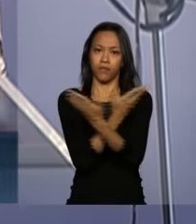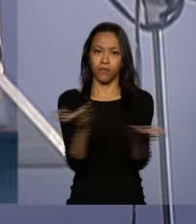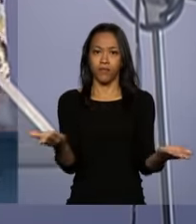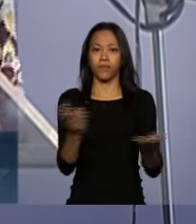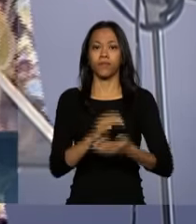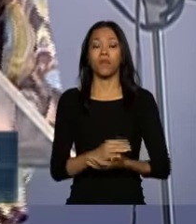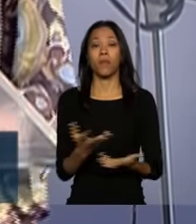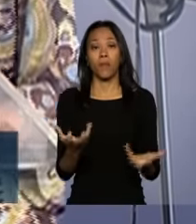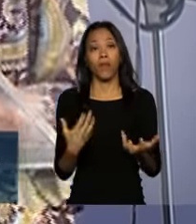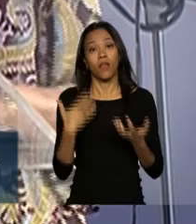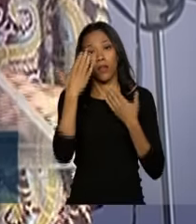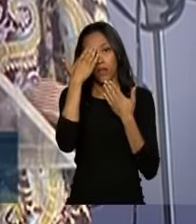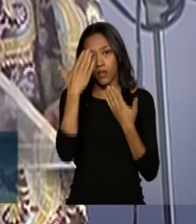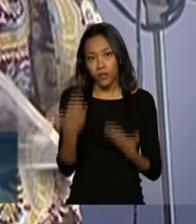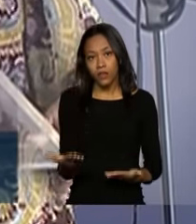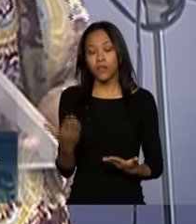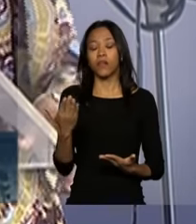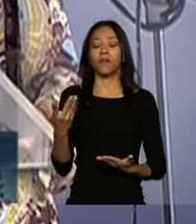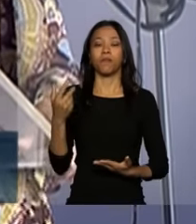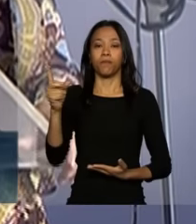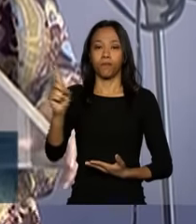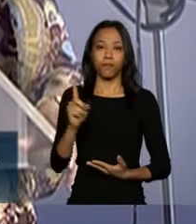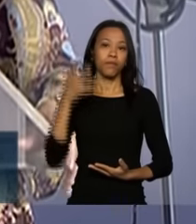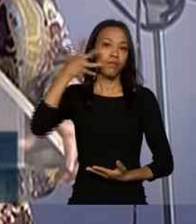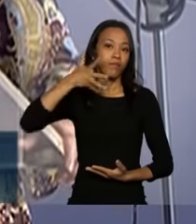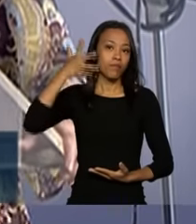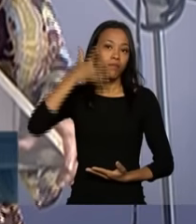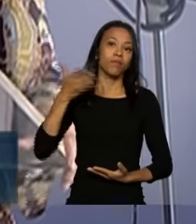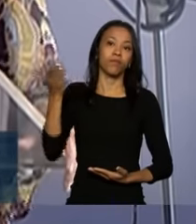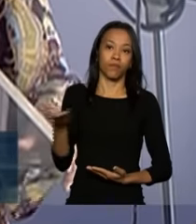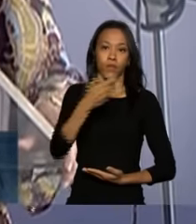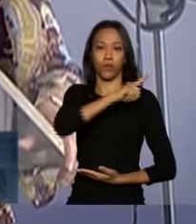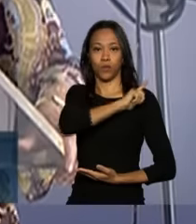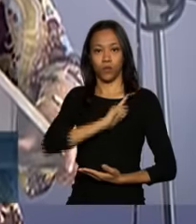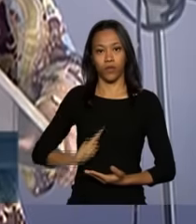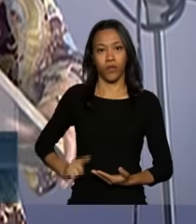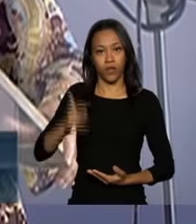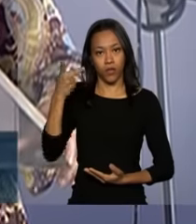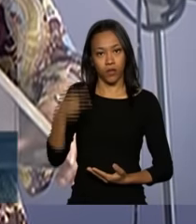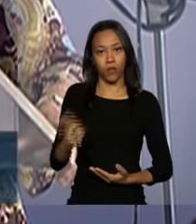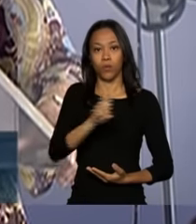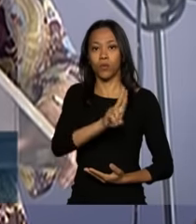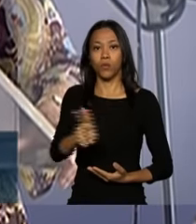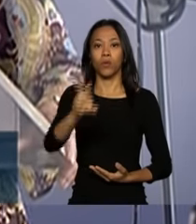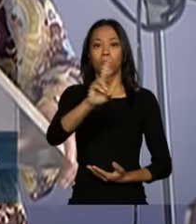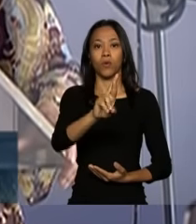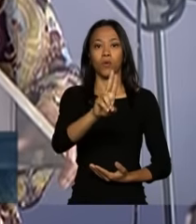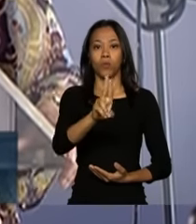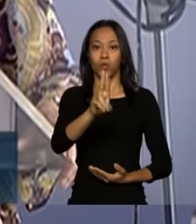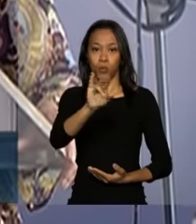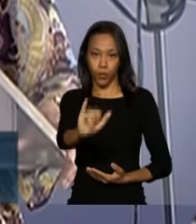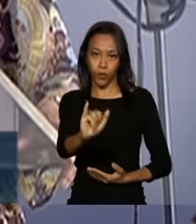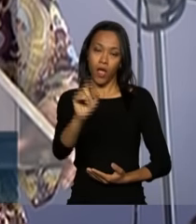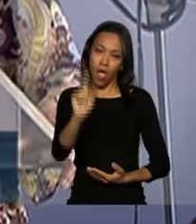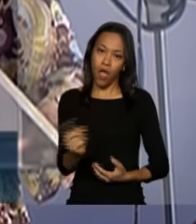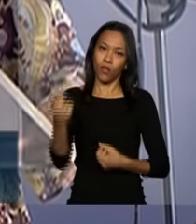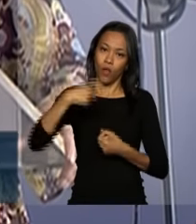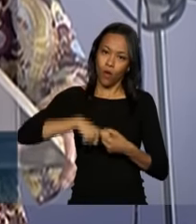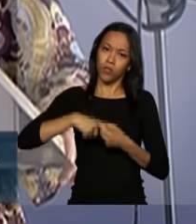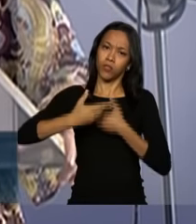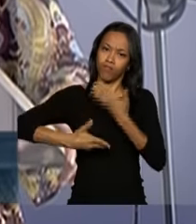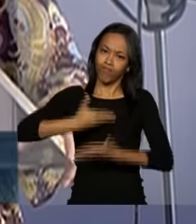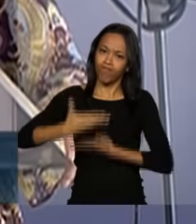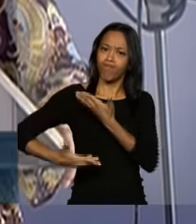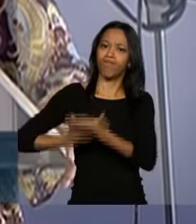Queria agradecer as palavras do governador Rui Costa, que é o nosso parceiro aqui. Aqui